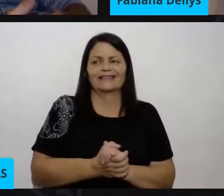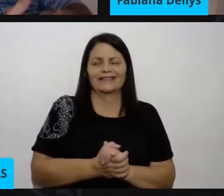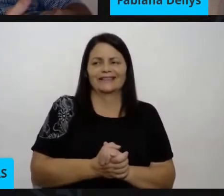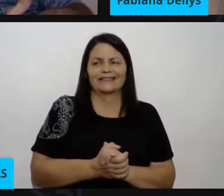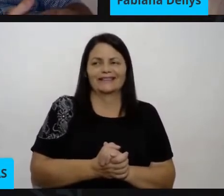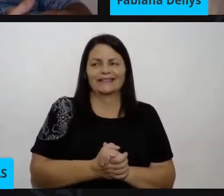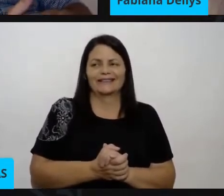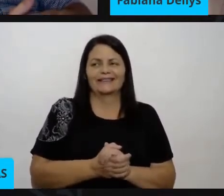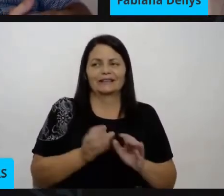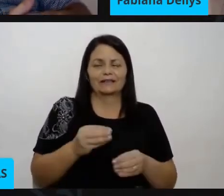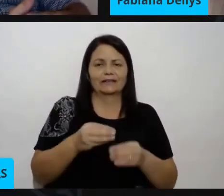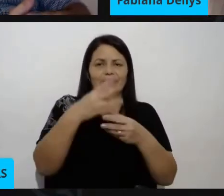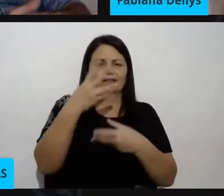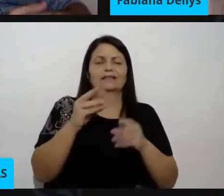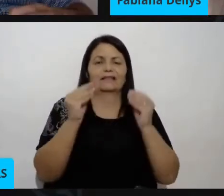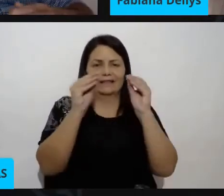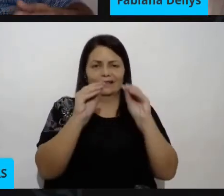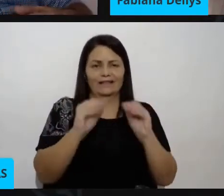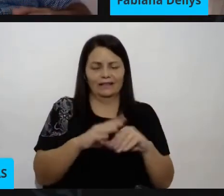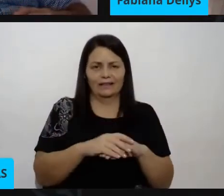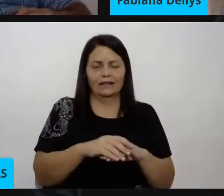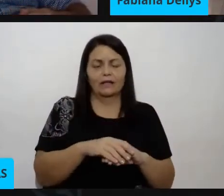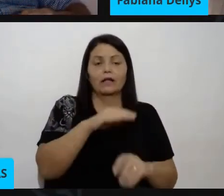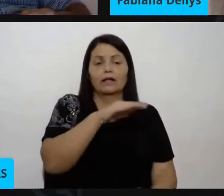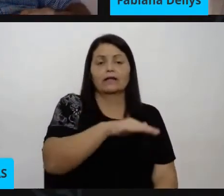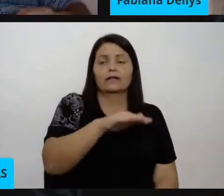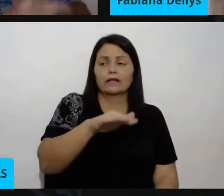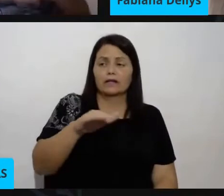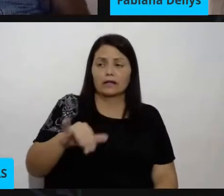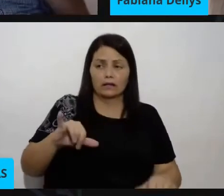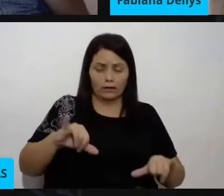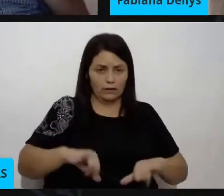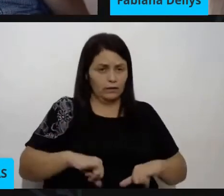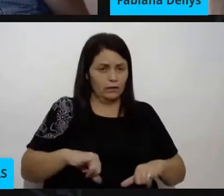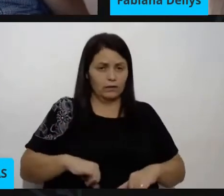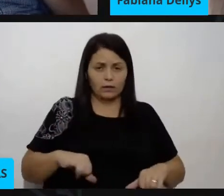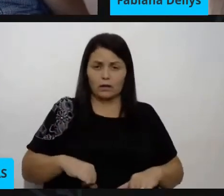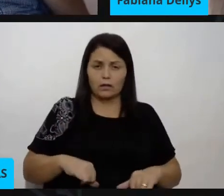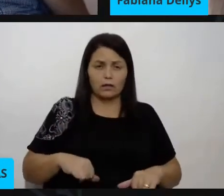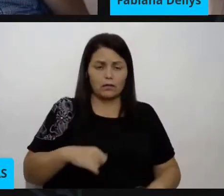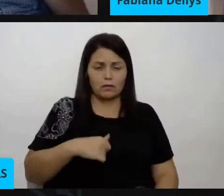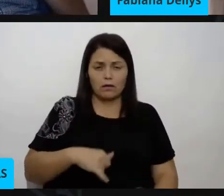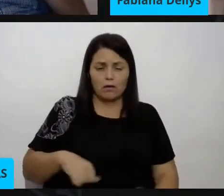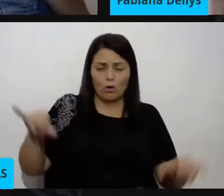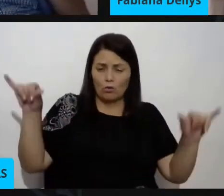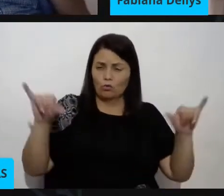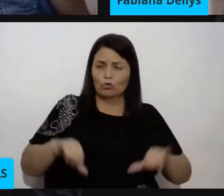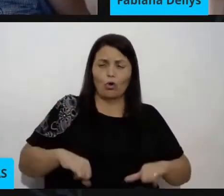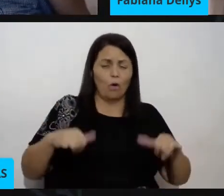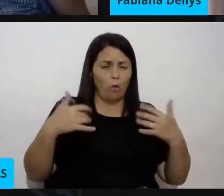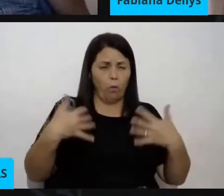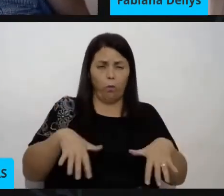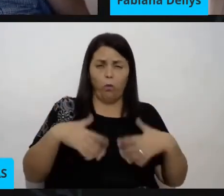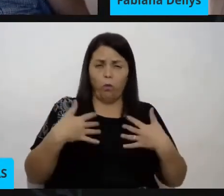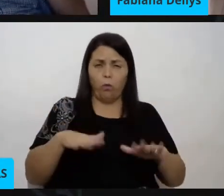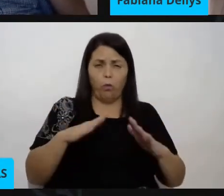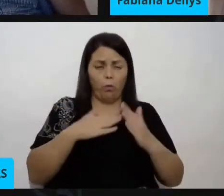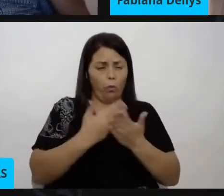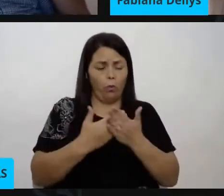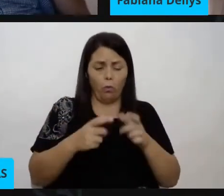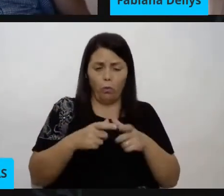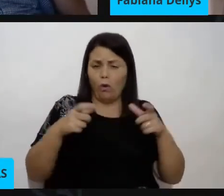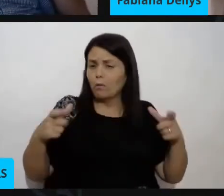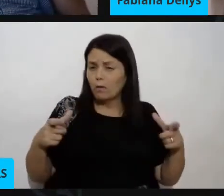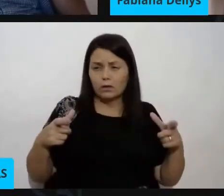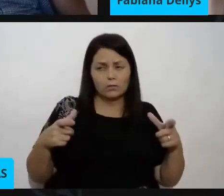estão comentando também, né? Crianças que sofrem maus tratos. Houve um aumento notório sem as aulas